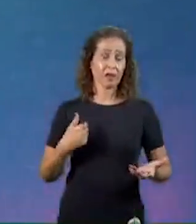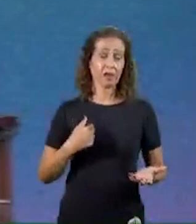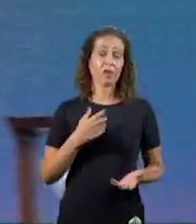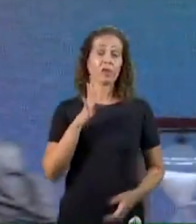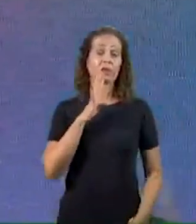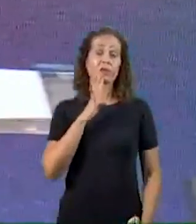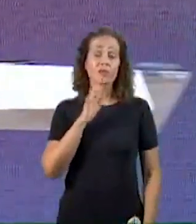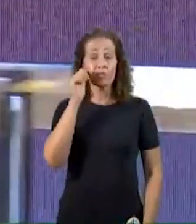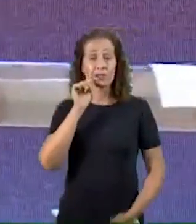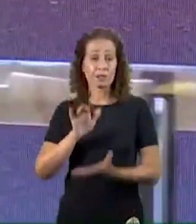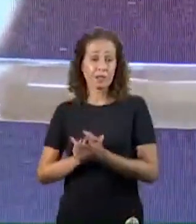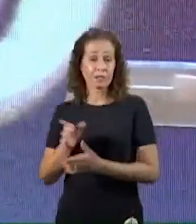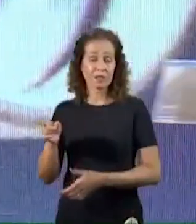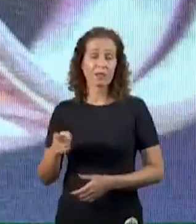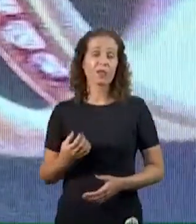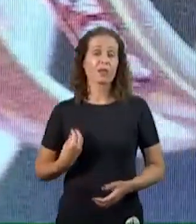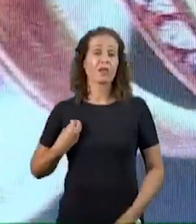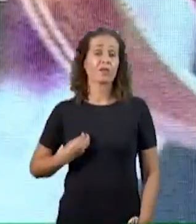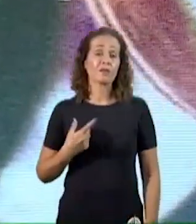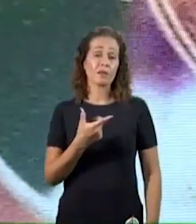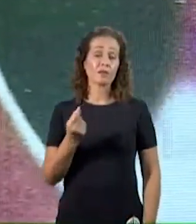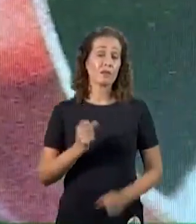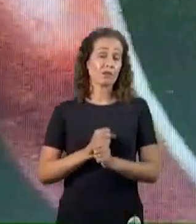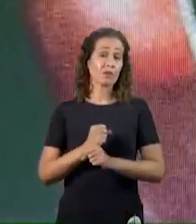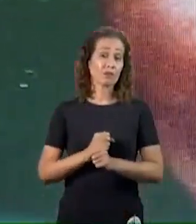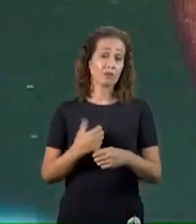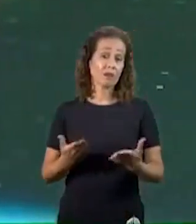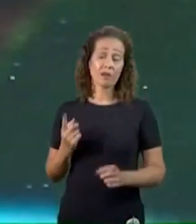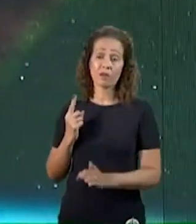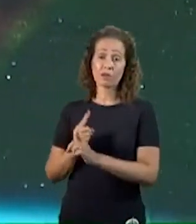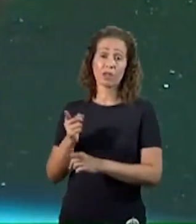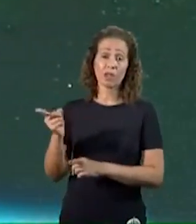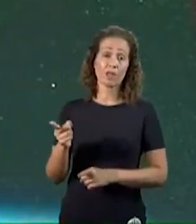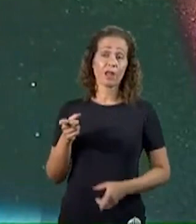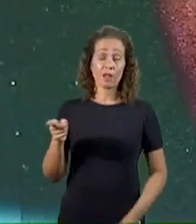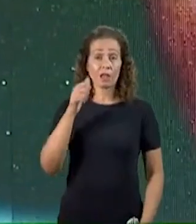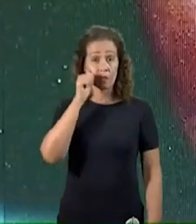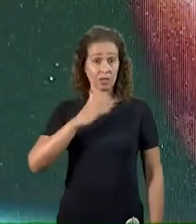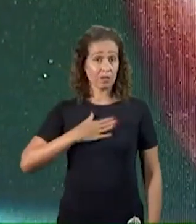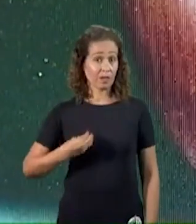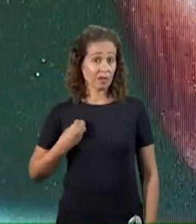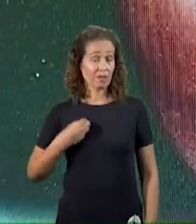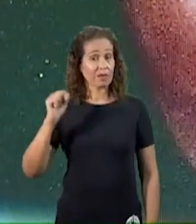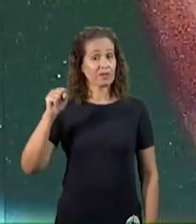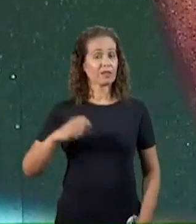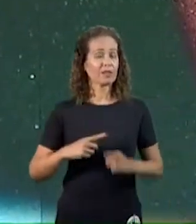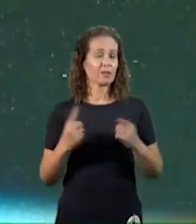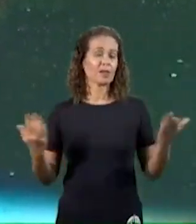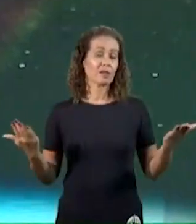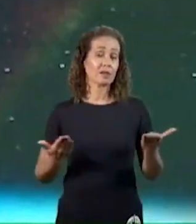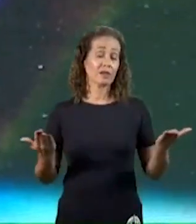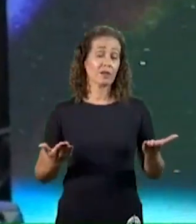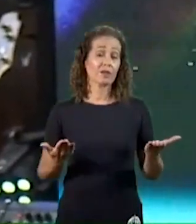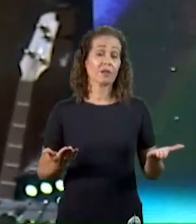vivi 20 anos sem a Patrícia. Aí eu encontrei a Patrícia. Ela é a mulher da minha vida? É. Mas agora, gente, eu vi